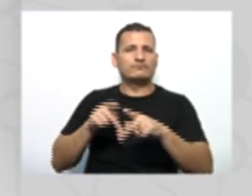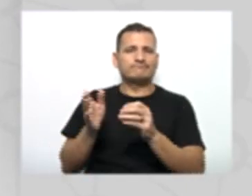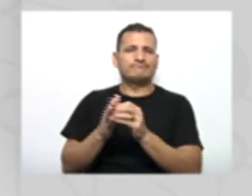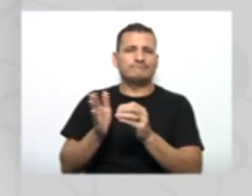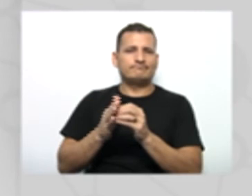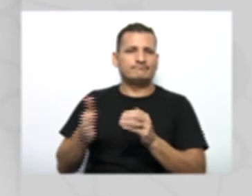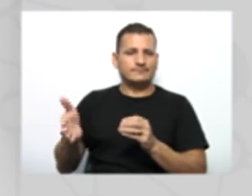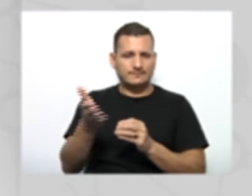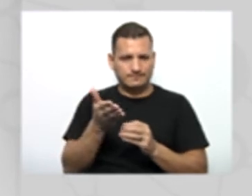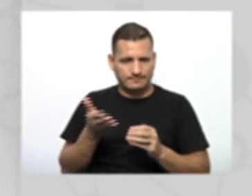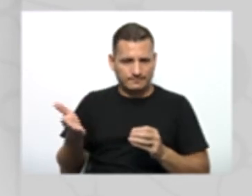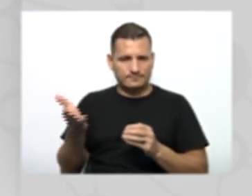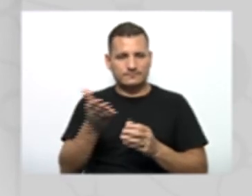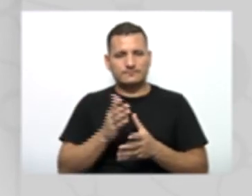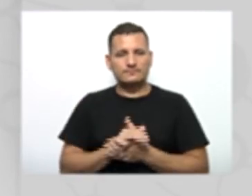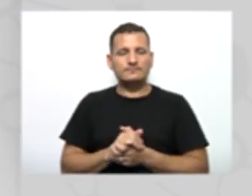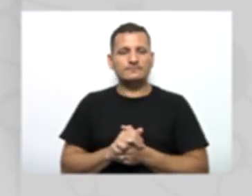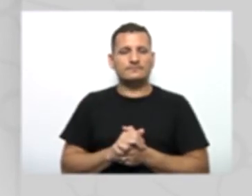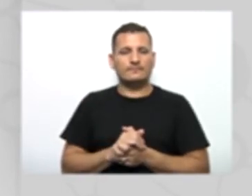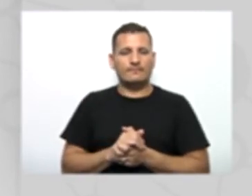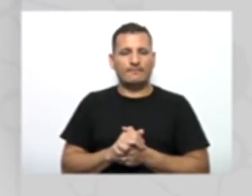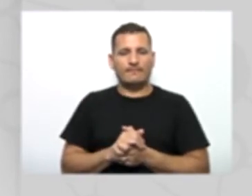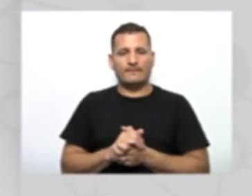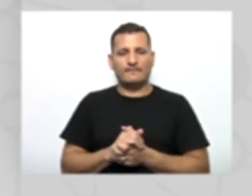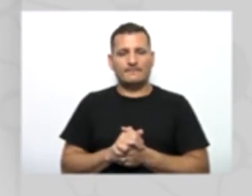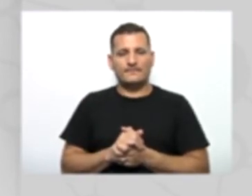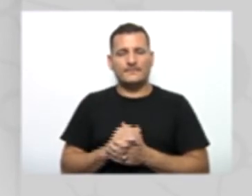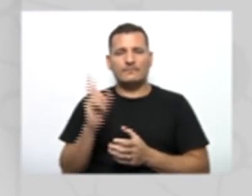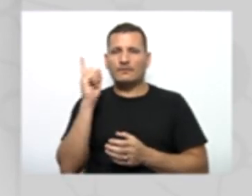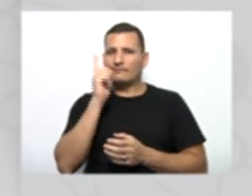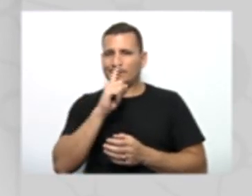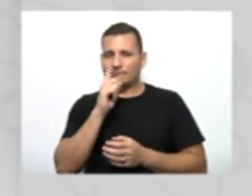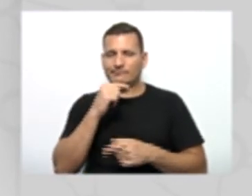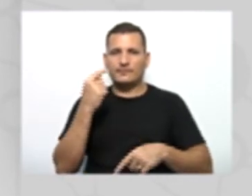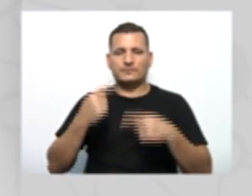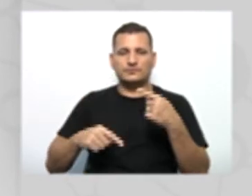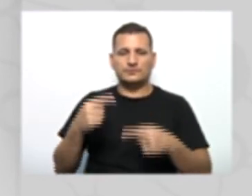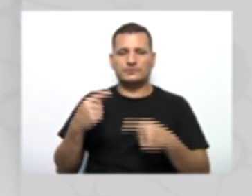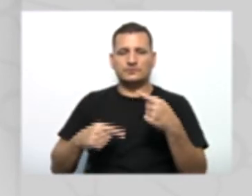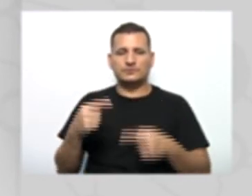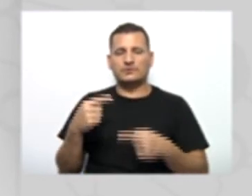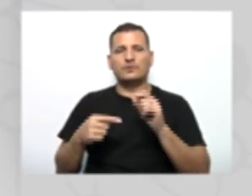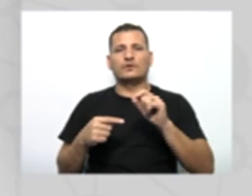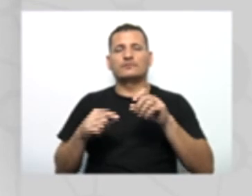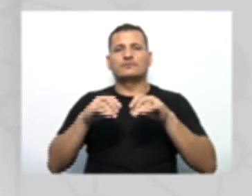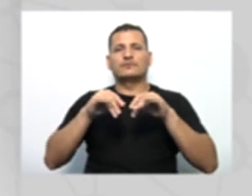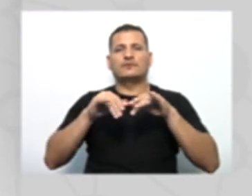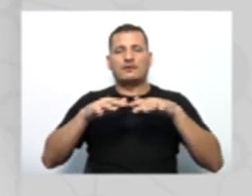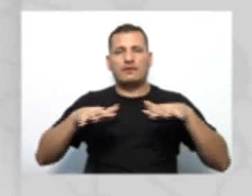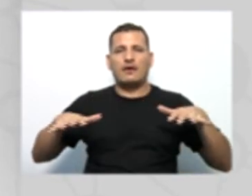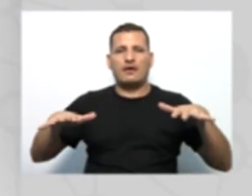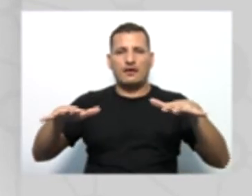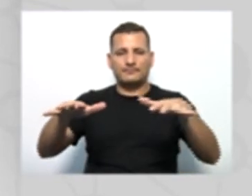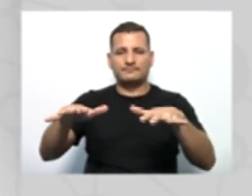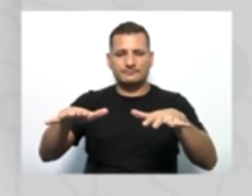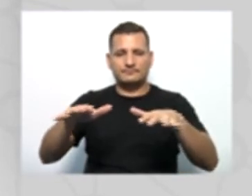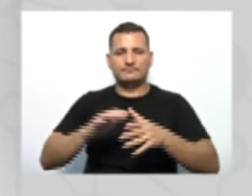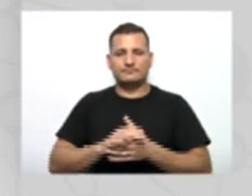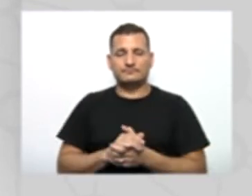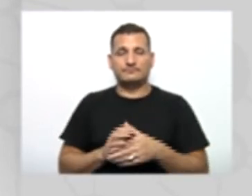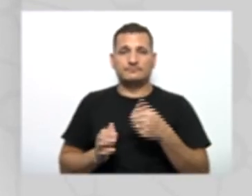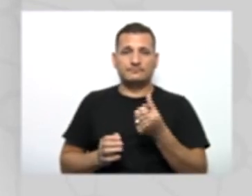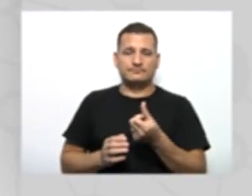indispensáveis a uma existência socialmente digna, na proteção dos interesses difusos ou transindividuais, no controle do